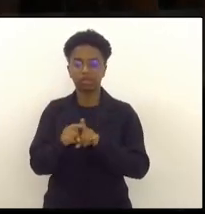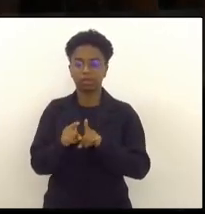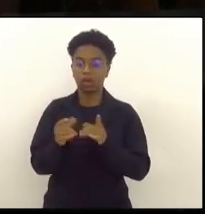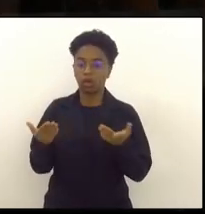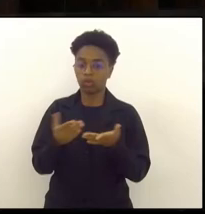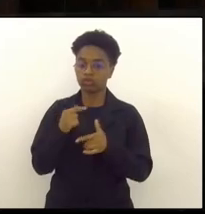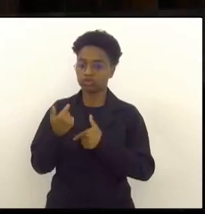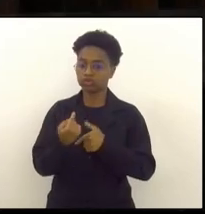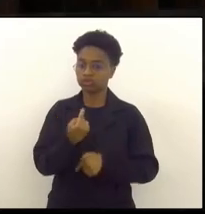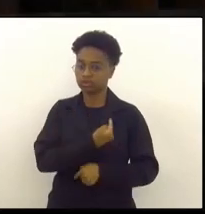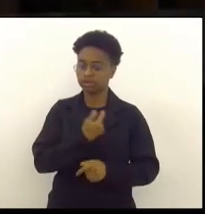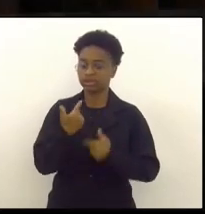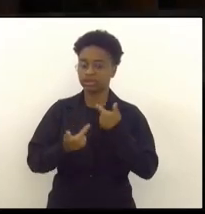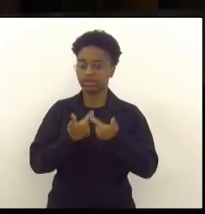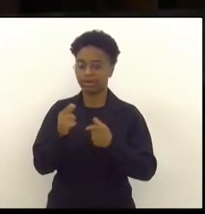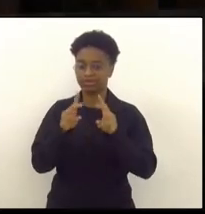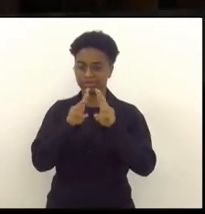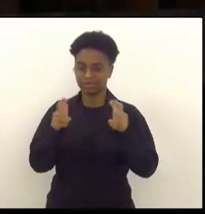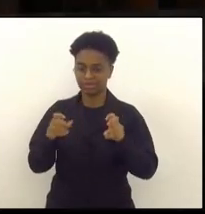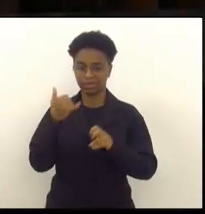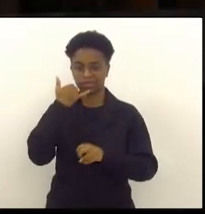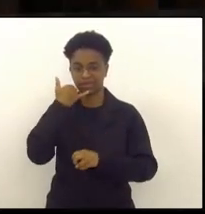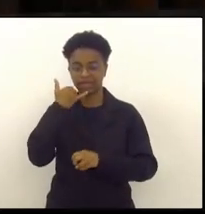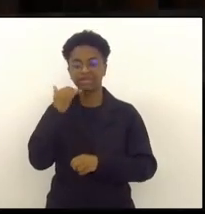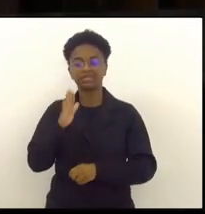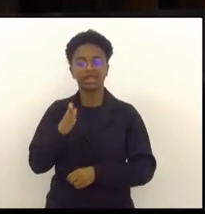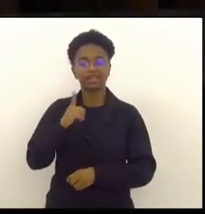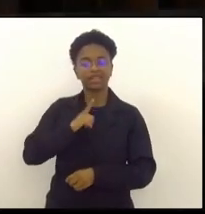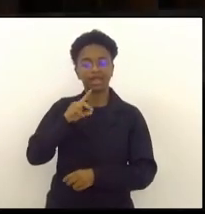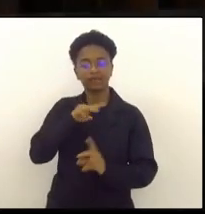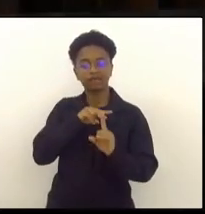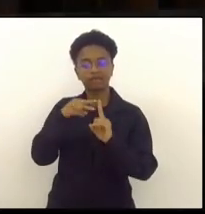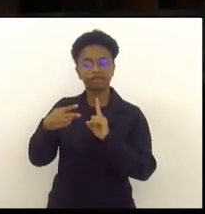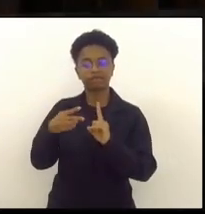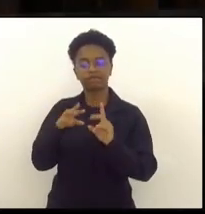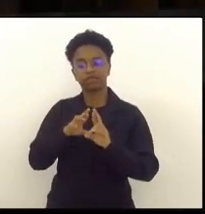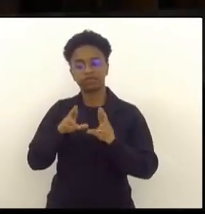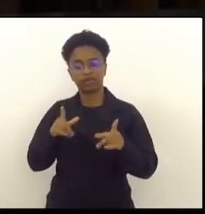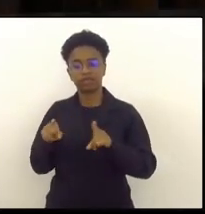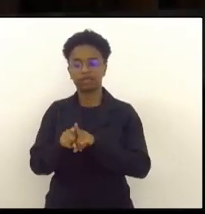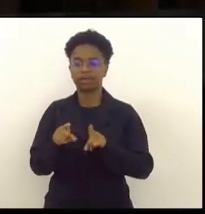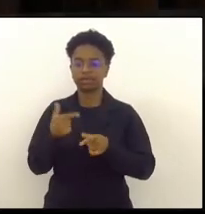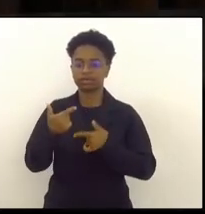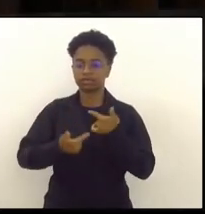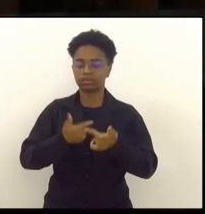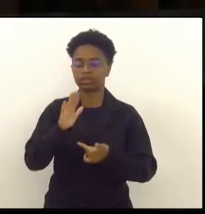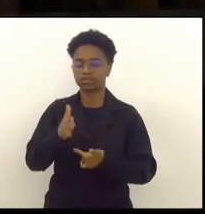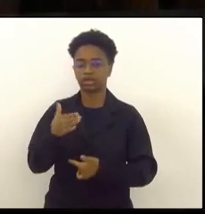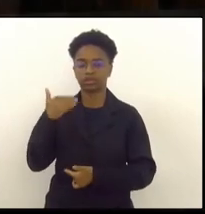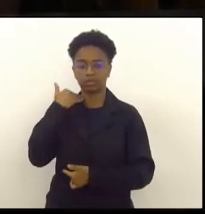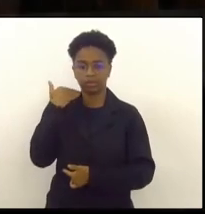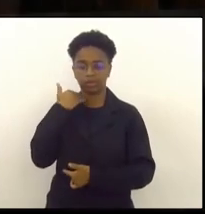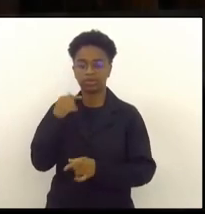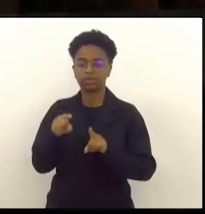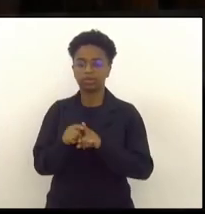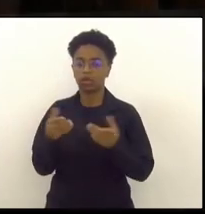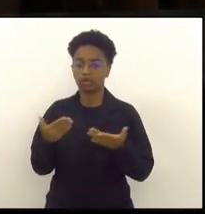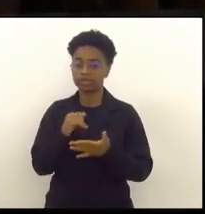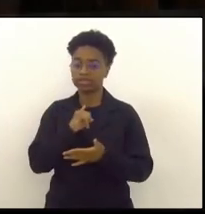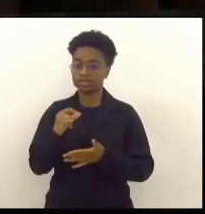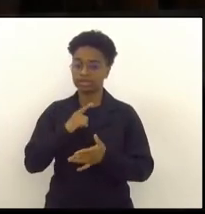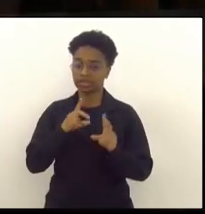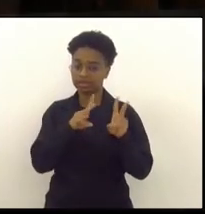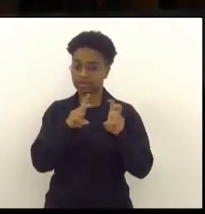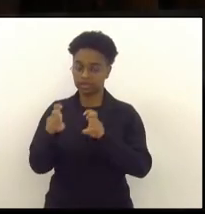num inquérito envolvendo telefonista, você já tem uma visão diferenciada. Eu fui bancária, quando hoje tem um inquérito tratando